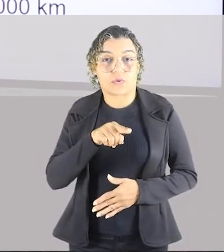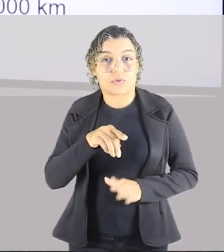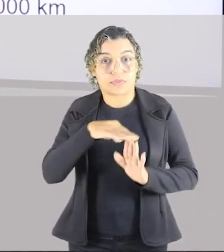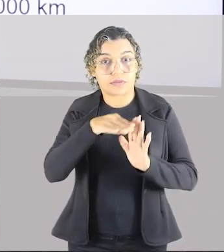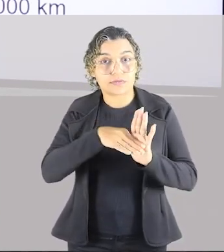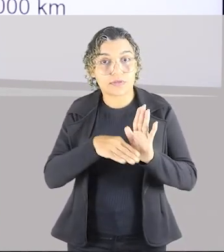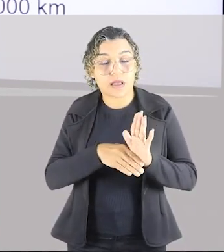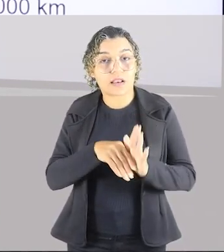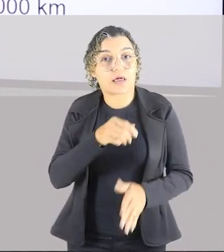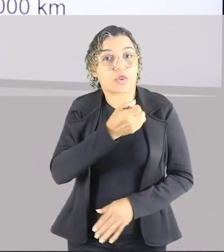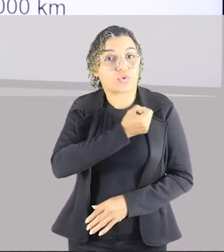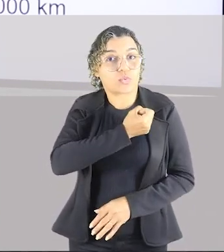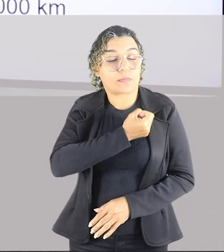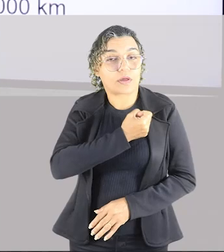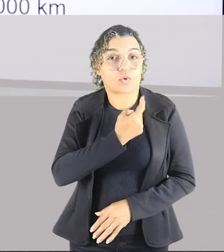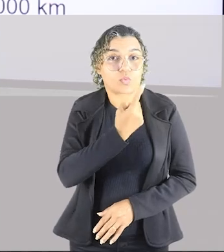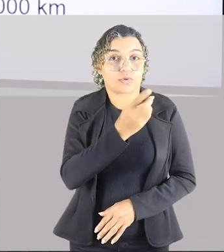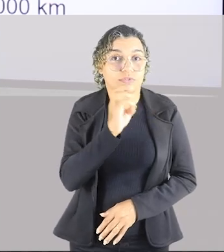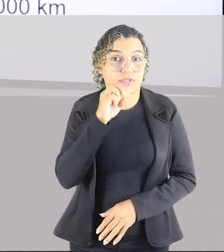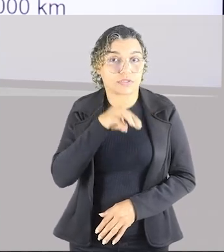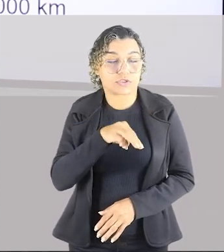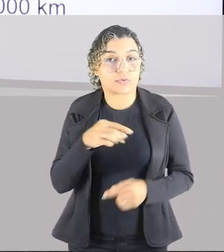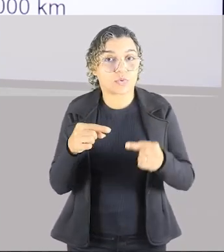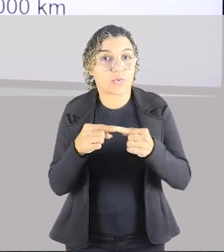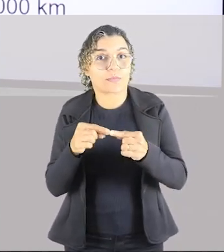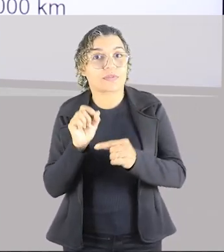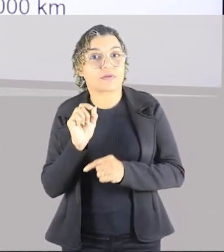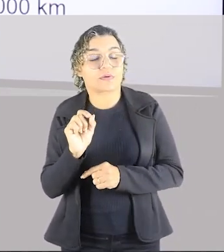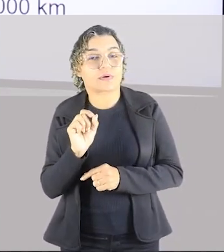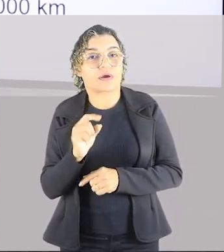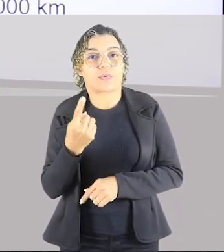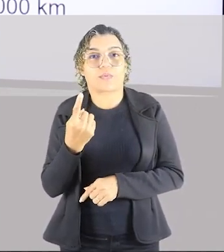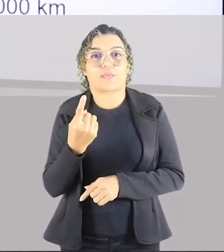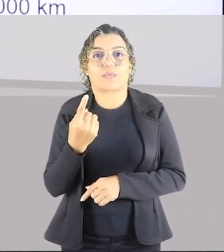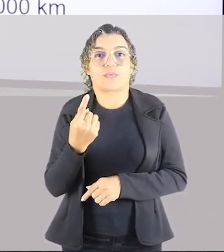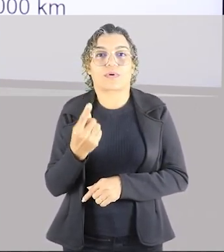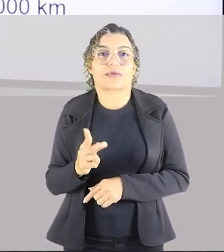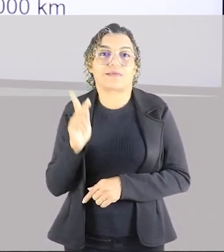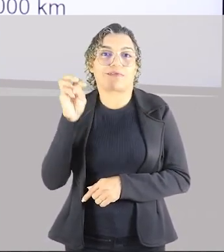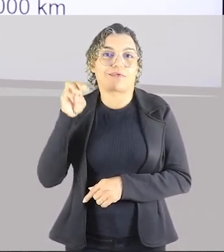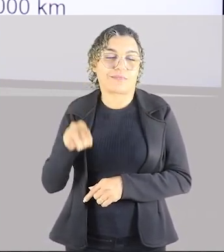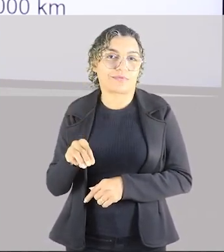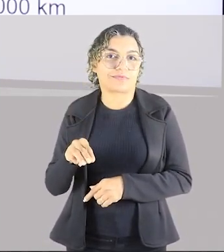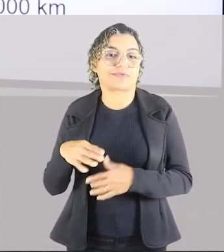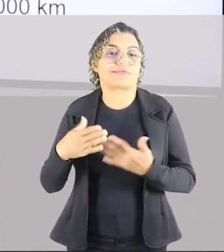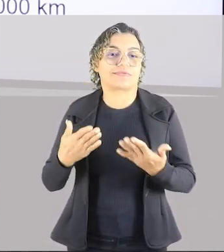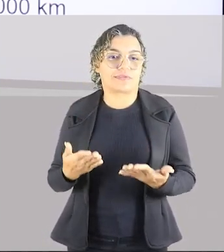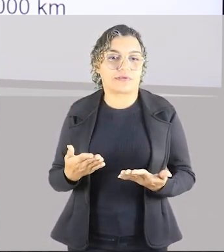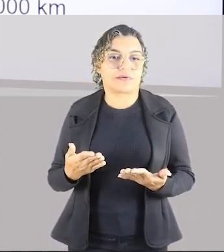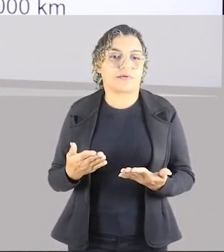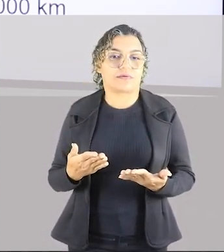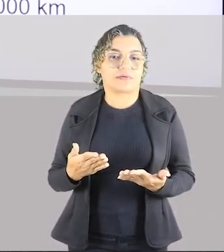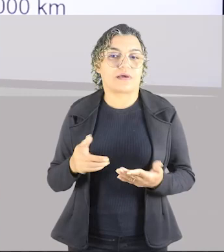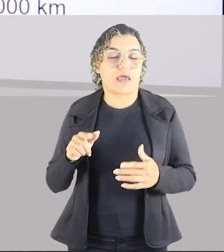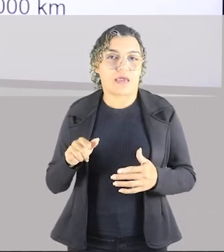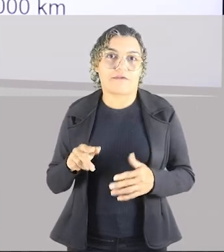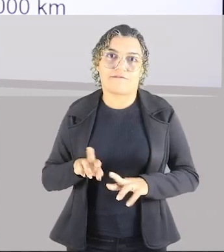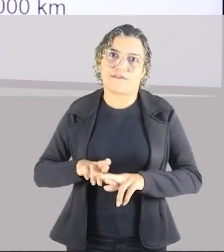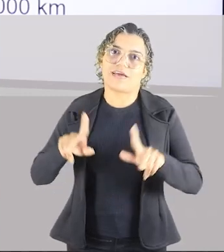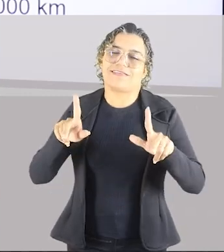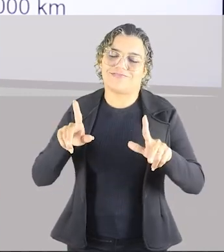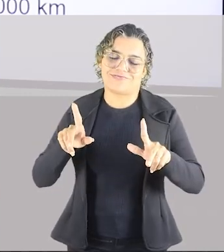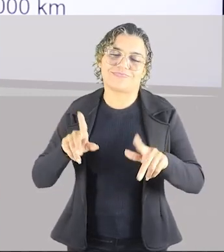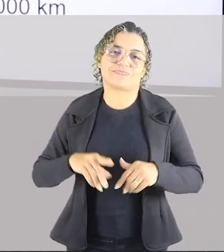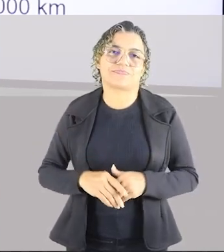escala numérica, 1 centímetro equivale a 1 quilômetro. Estão em proporções